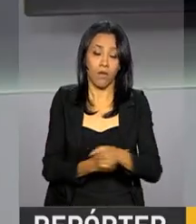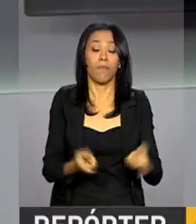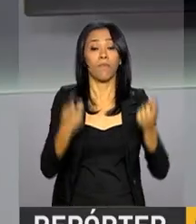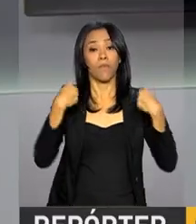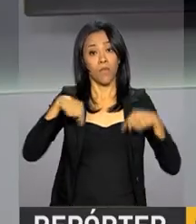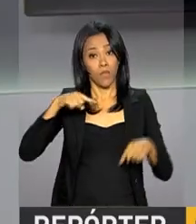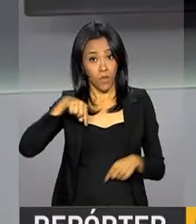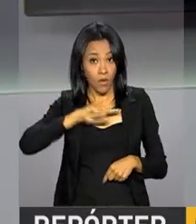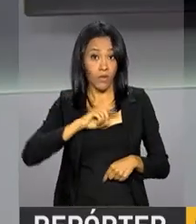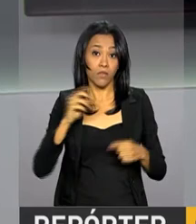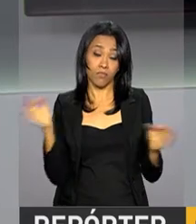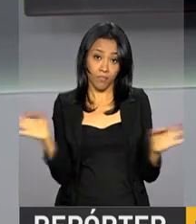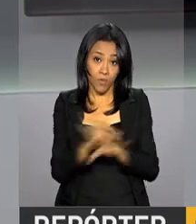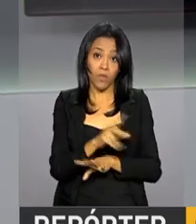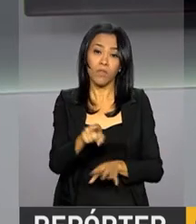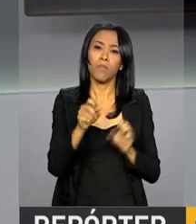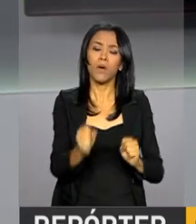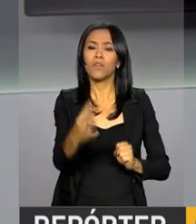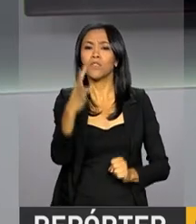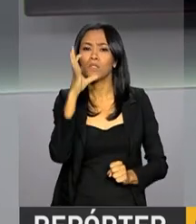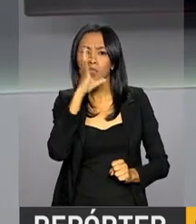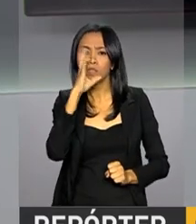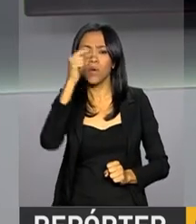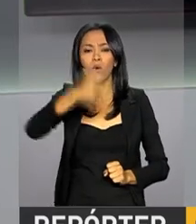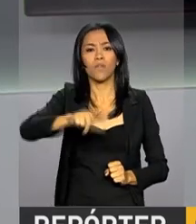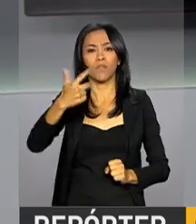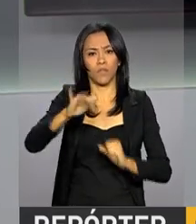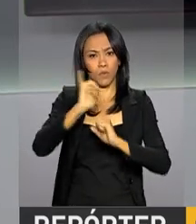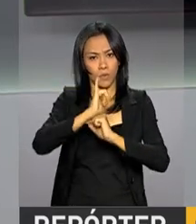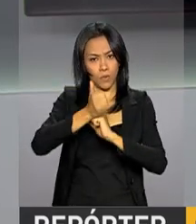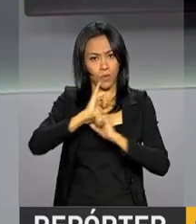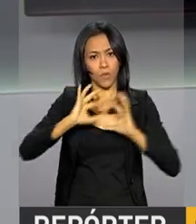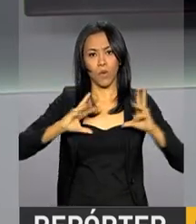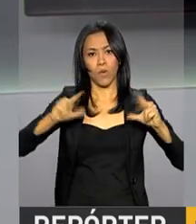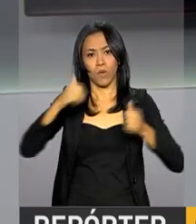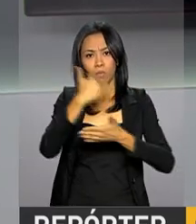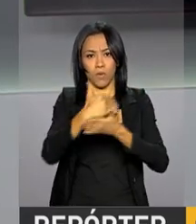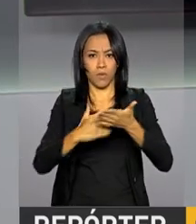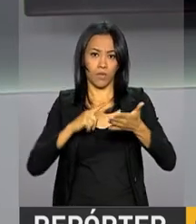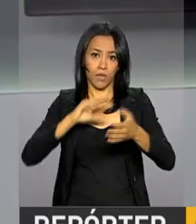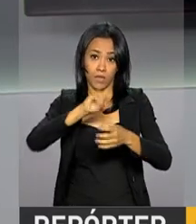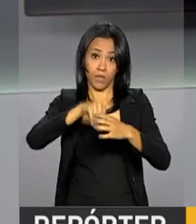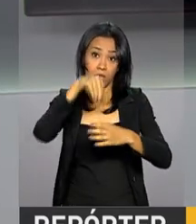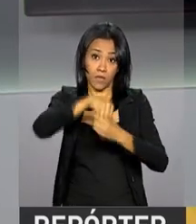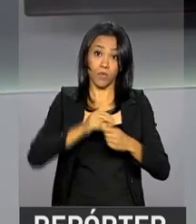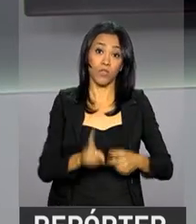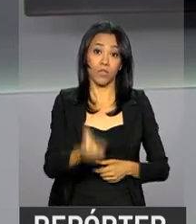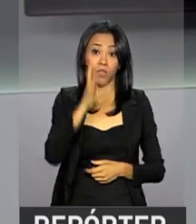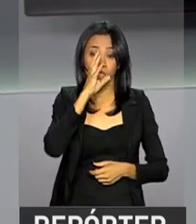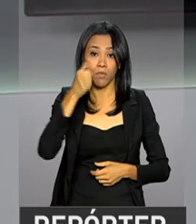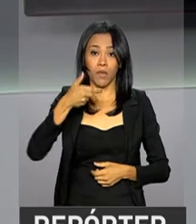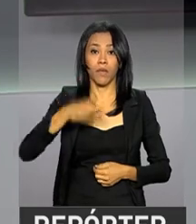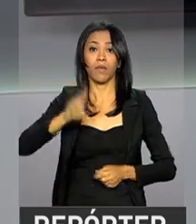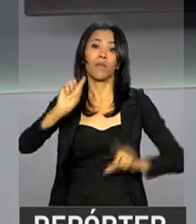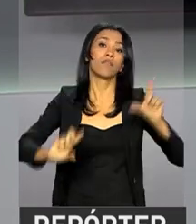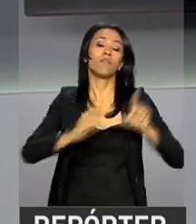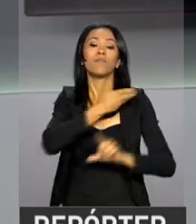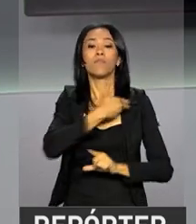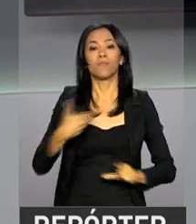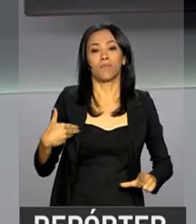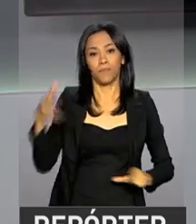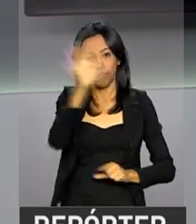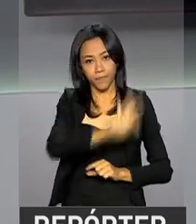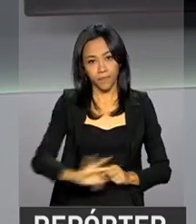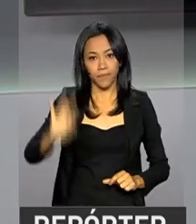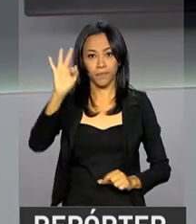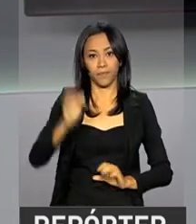rever portagens no youtube e toda a nossa programação também está na página da nbr na internet continue com a gente na nbr a tv do governo